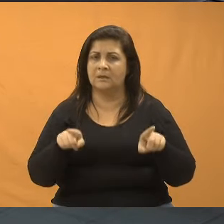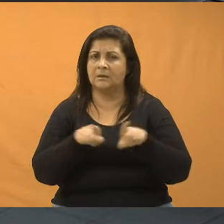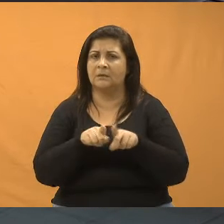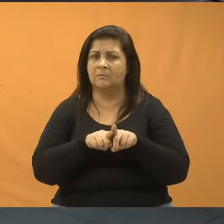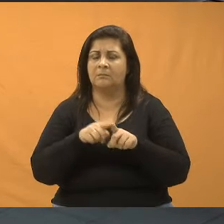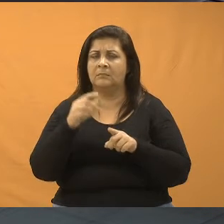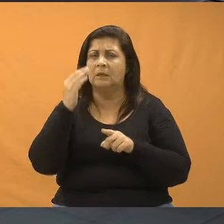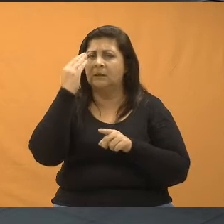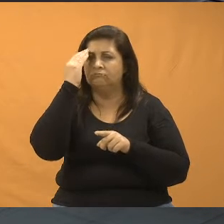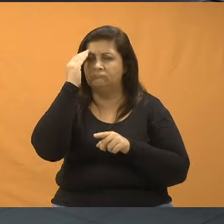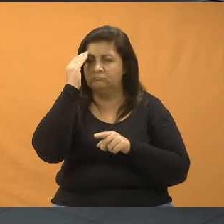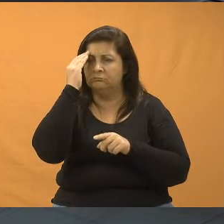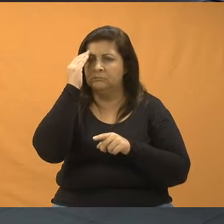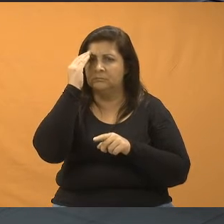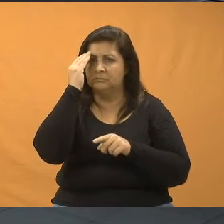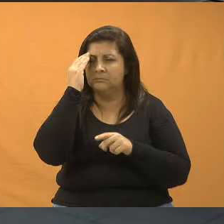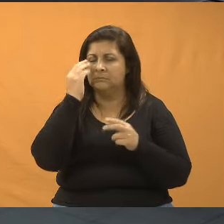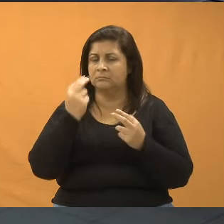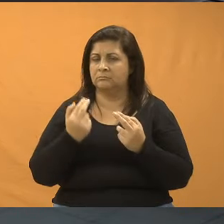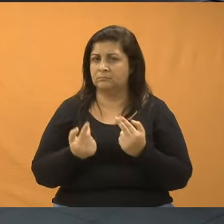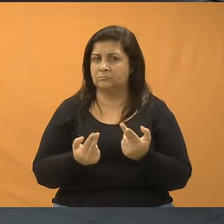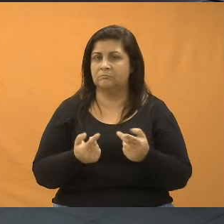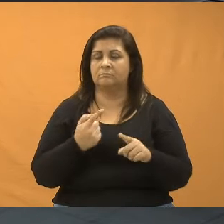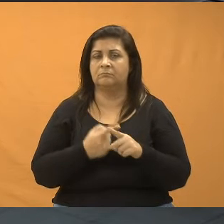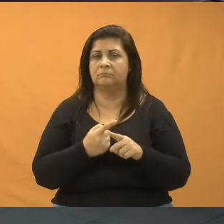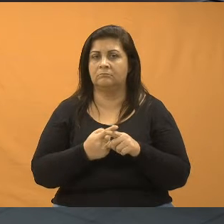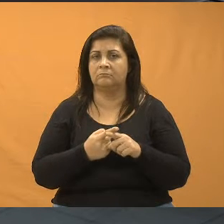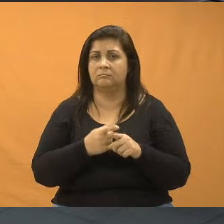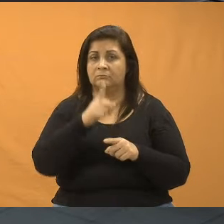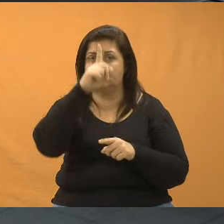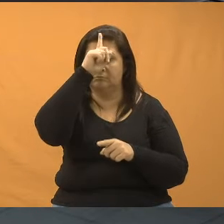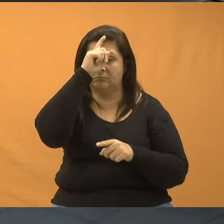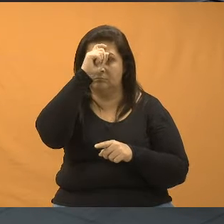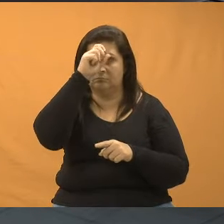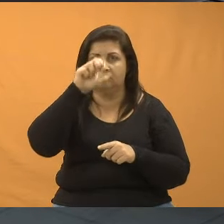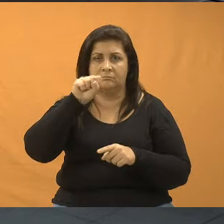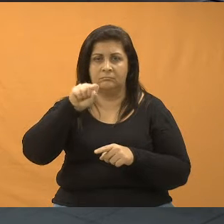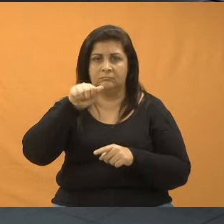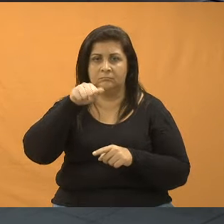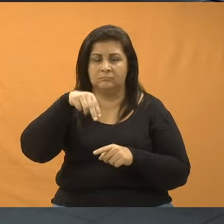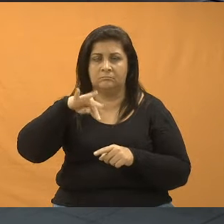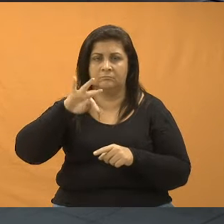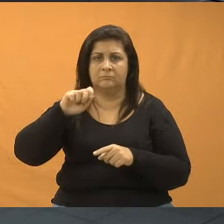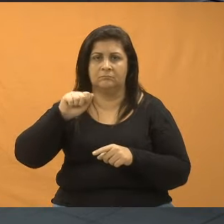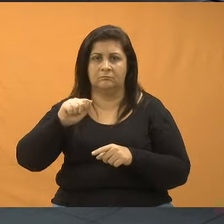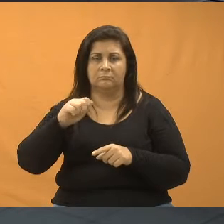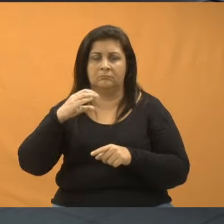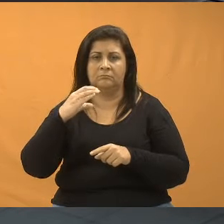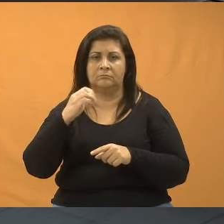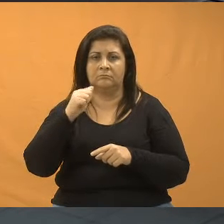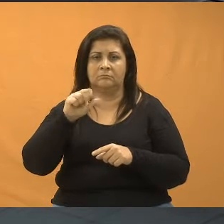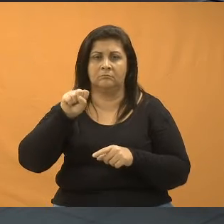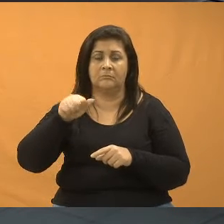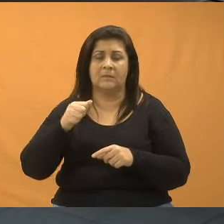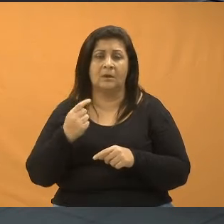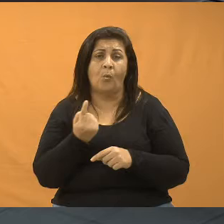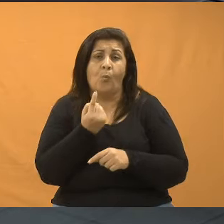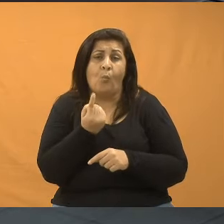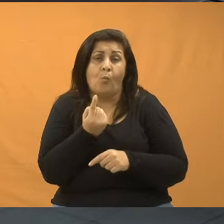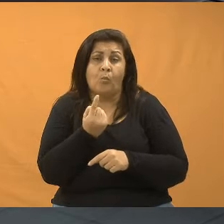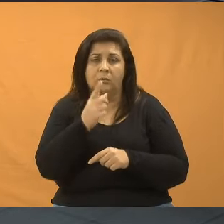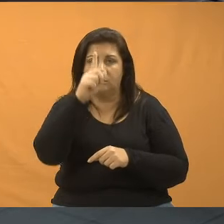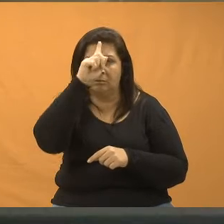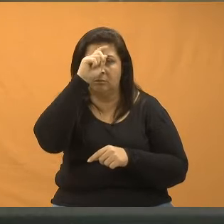de entendimento, né? Porque a Santa Casa hoje é o único hospital que ampara os munícipes, ampara as